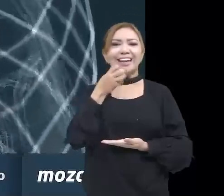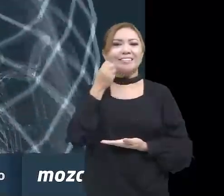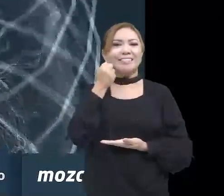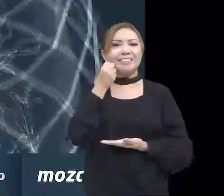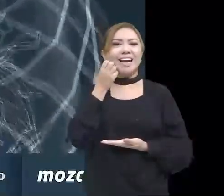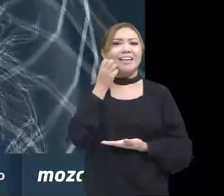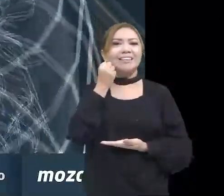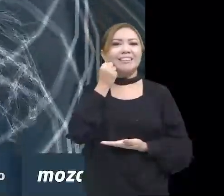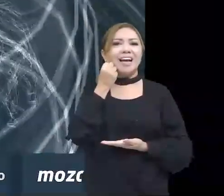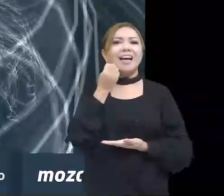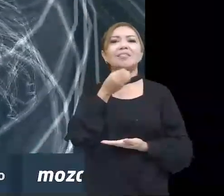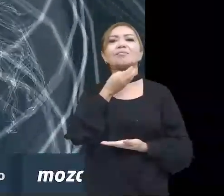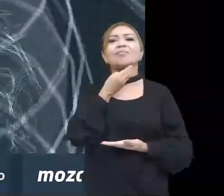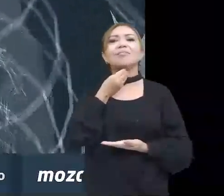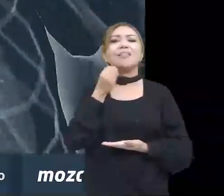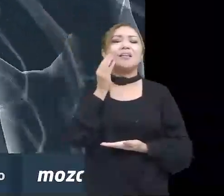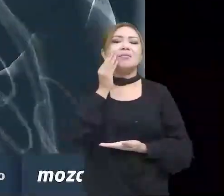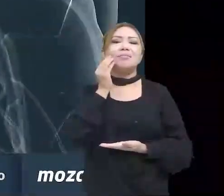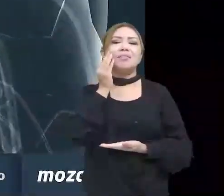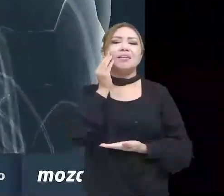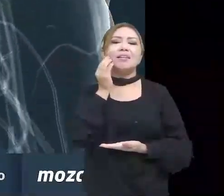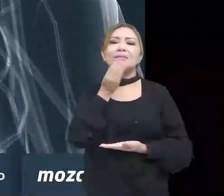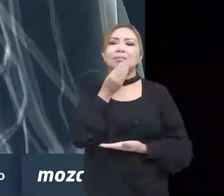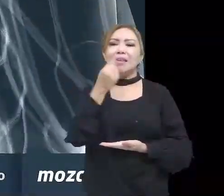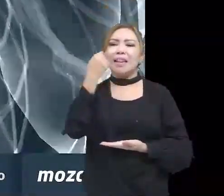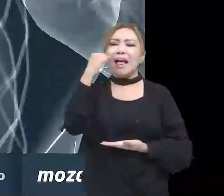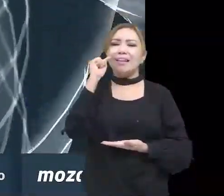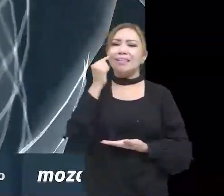aqui, as glândulas.